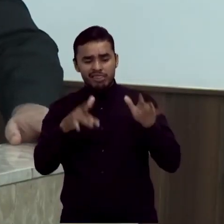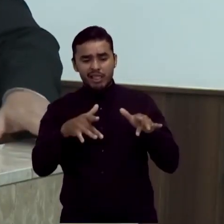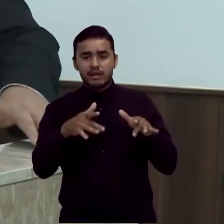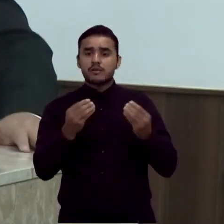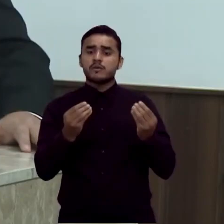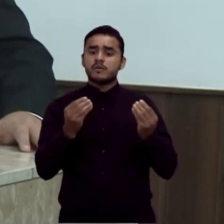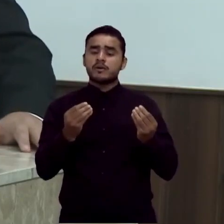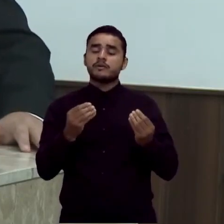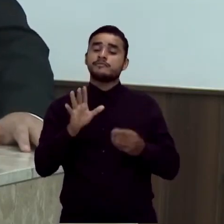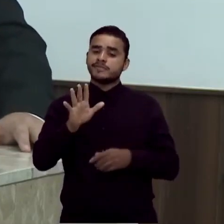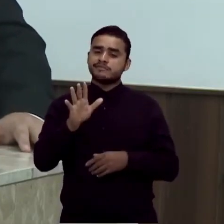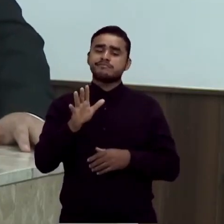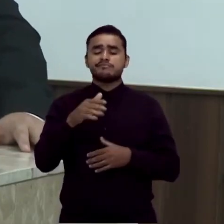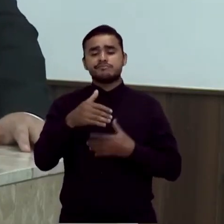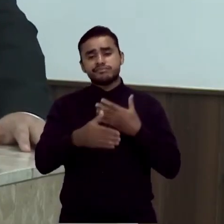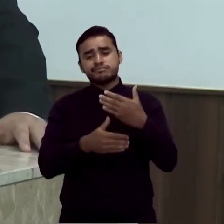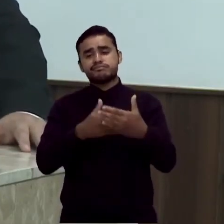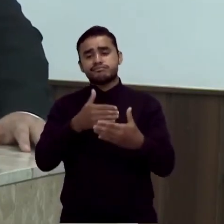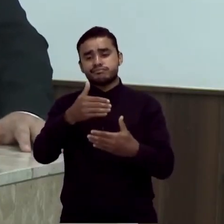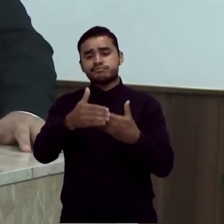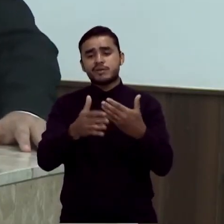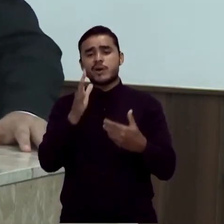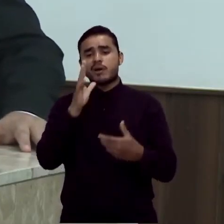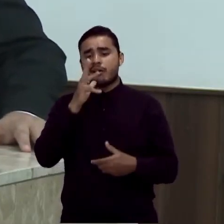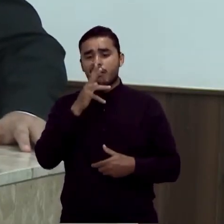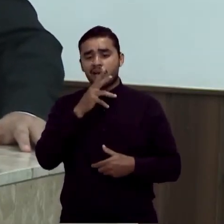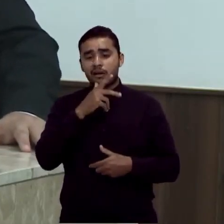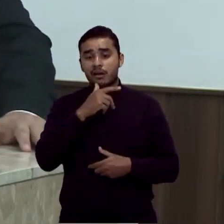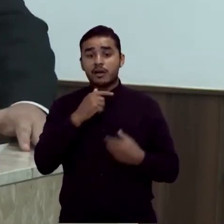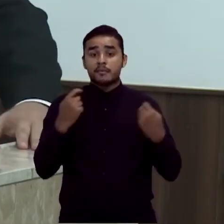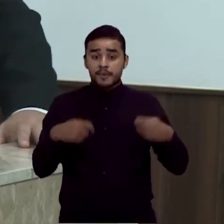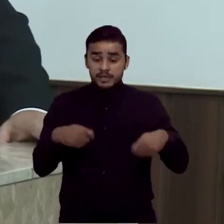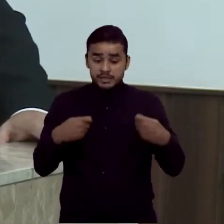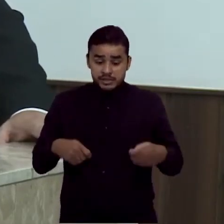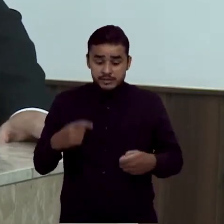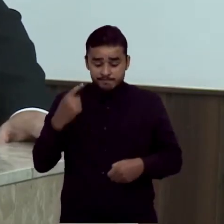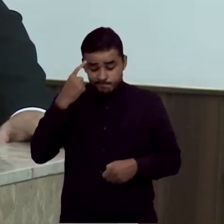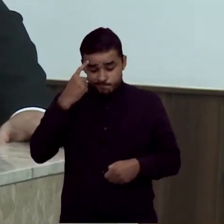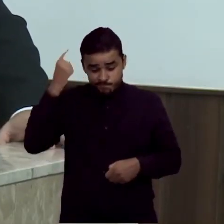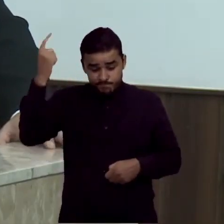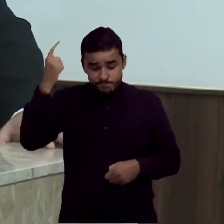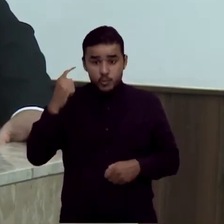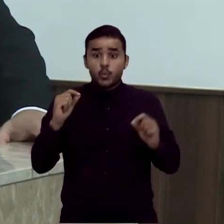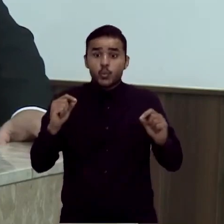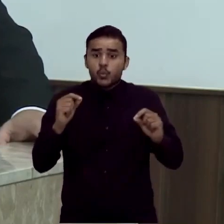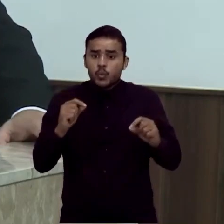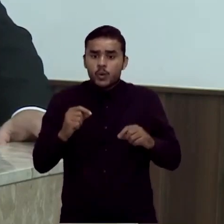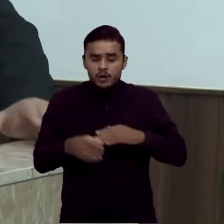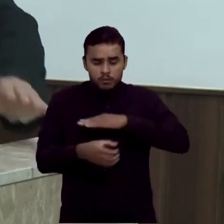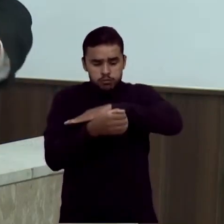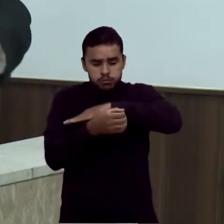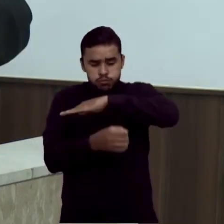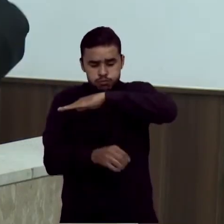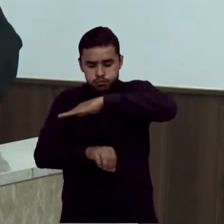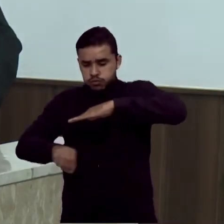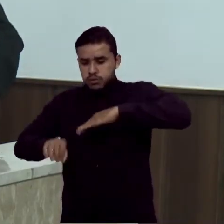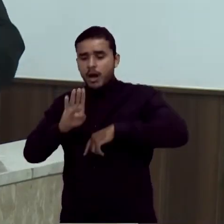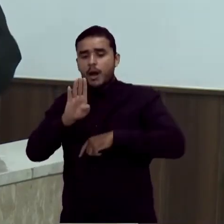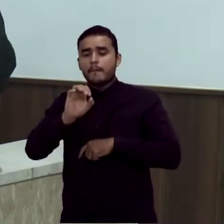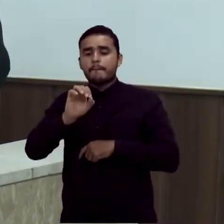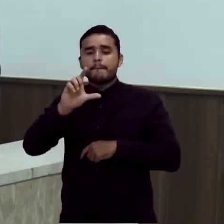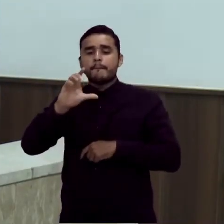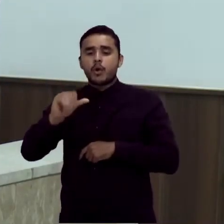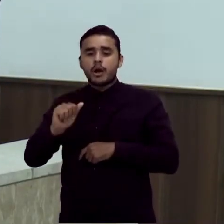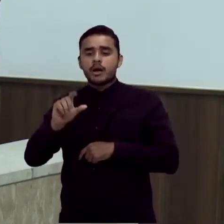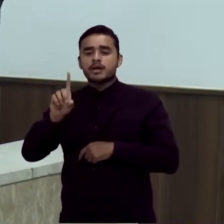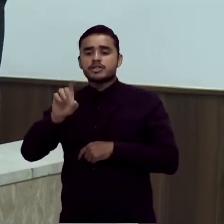precisamos adotar algumas medidas que durante esse período de quadra chuvosa precisam ser tomadas. E uma delas é